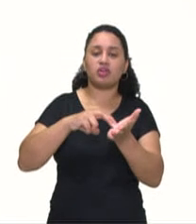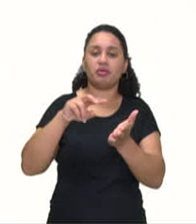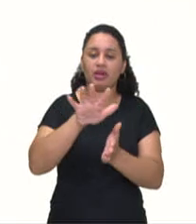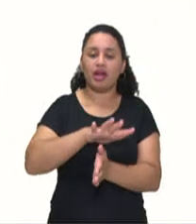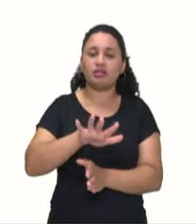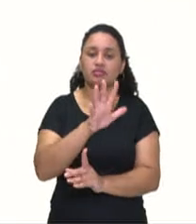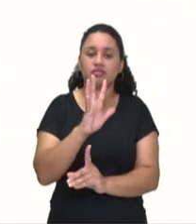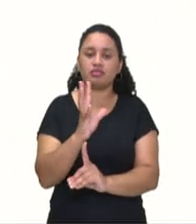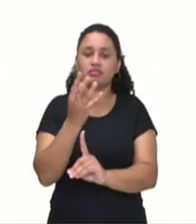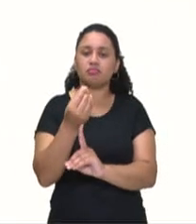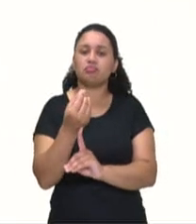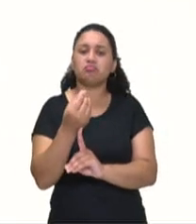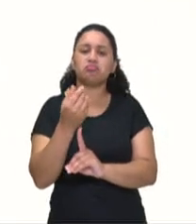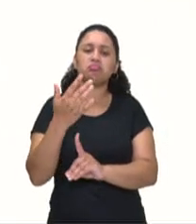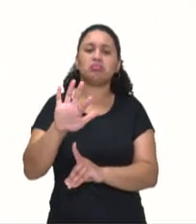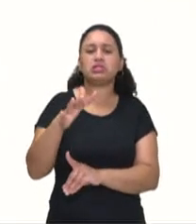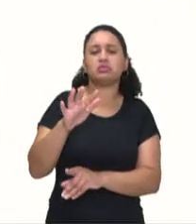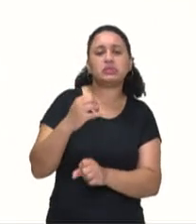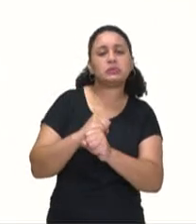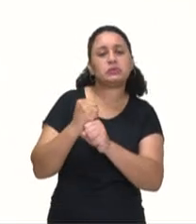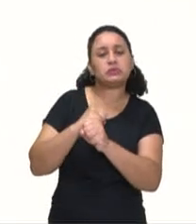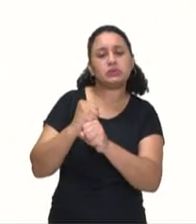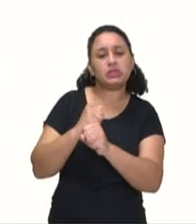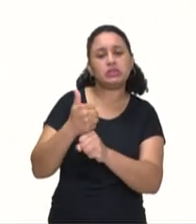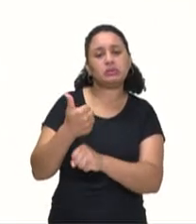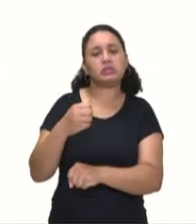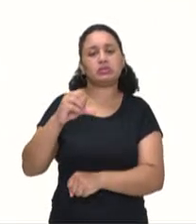artístico por volta de